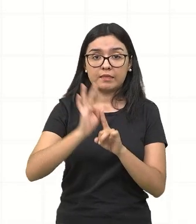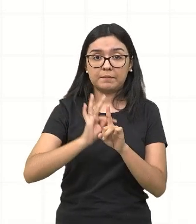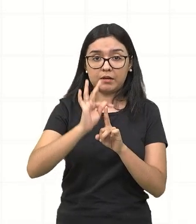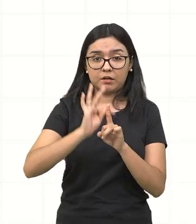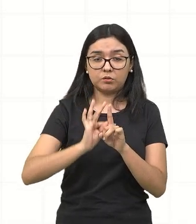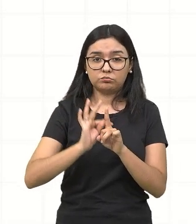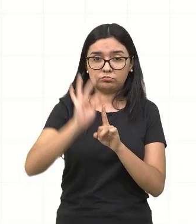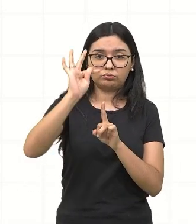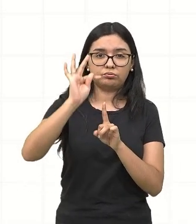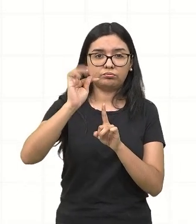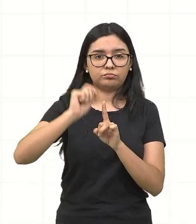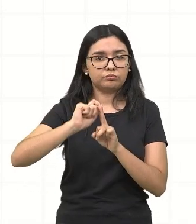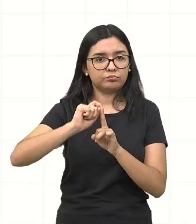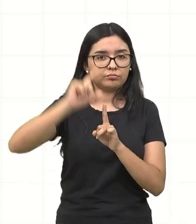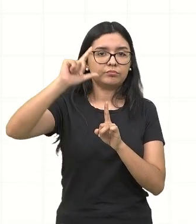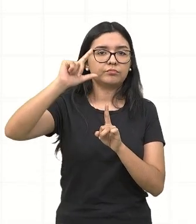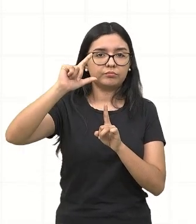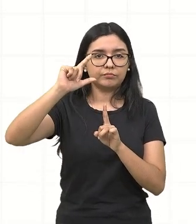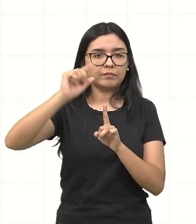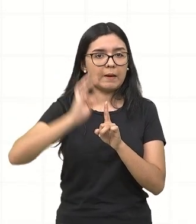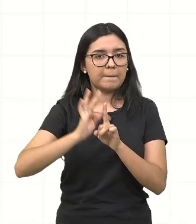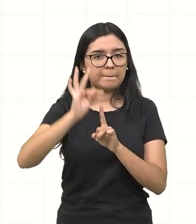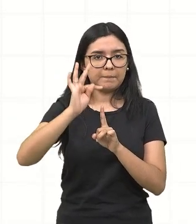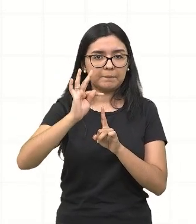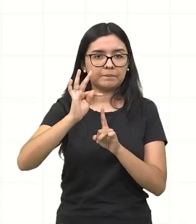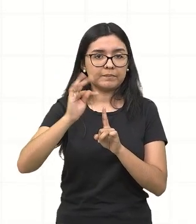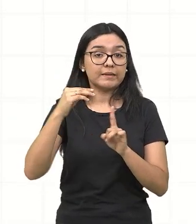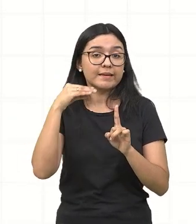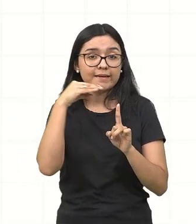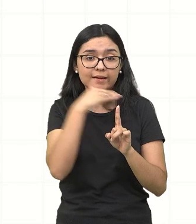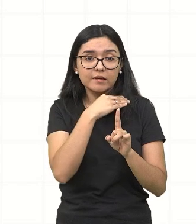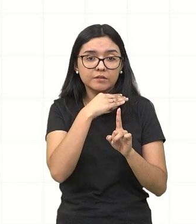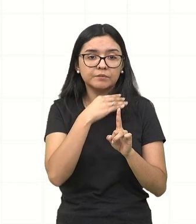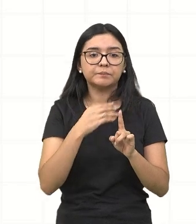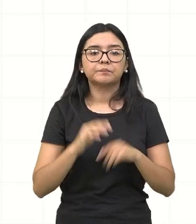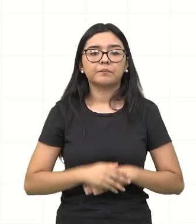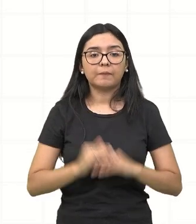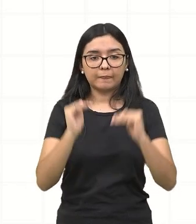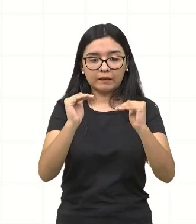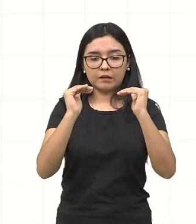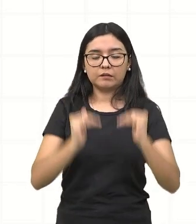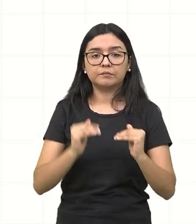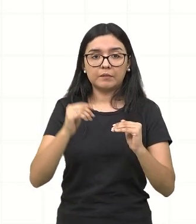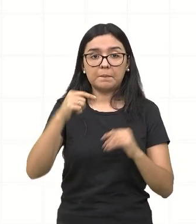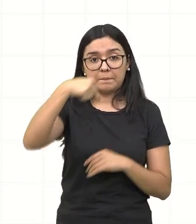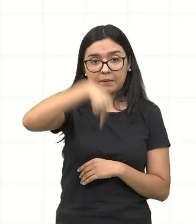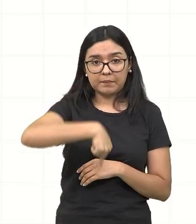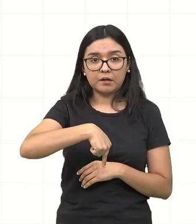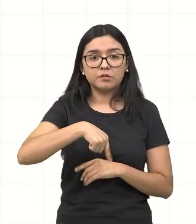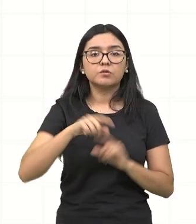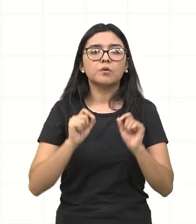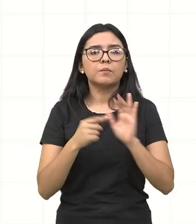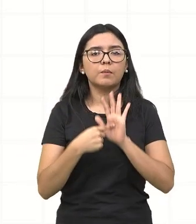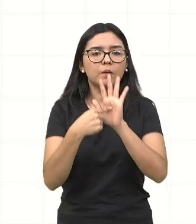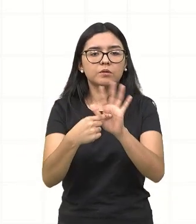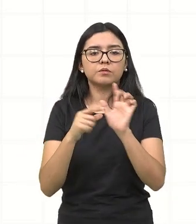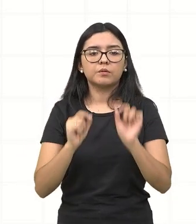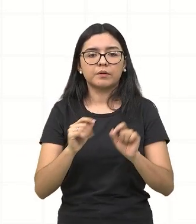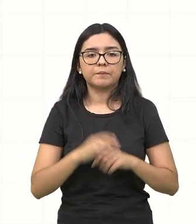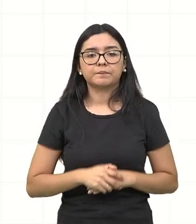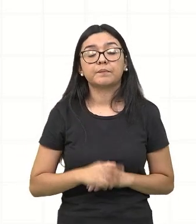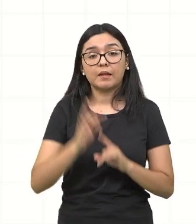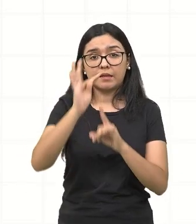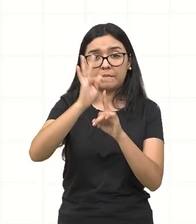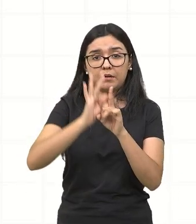temperatura prevista, tá bom? E a setinha azul aqui para baixo indica a